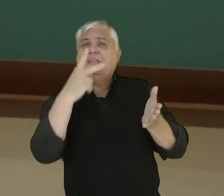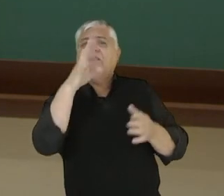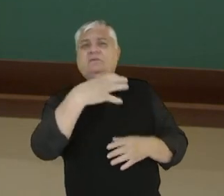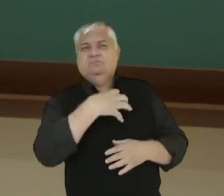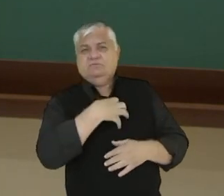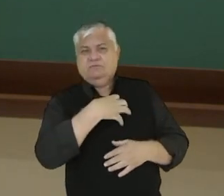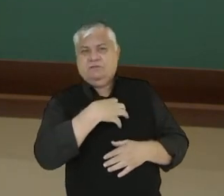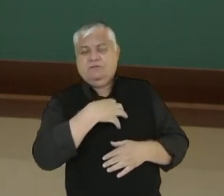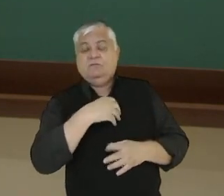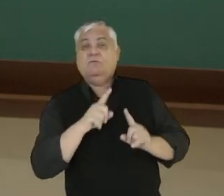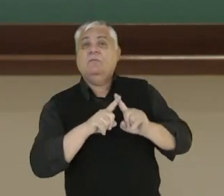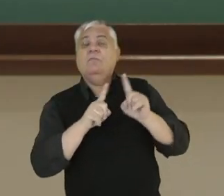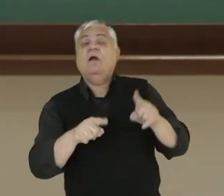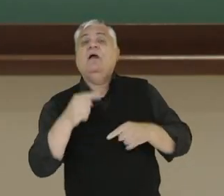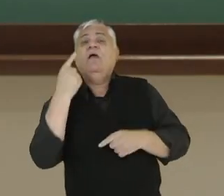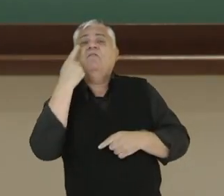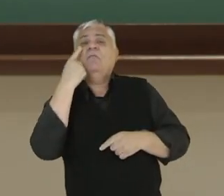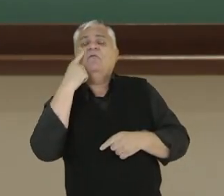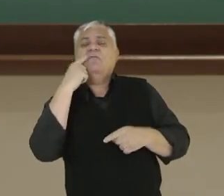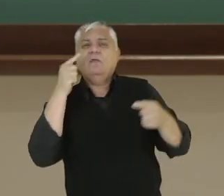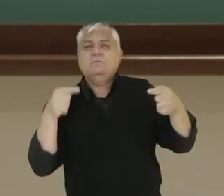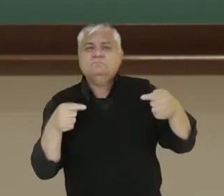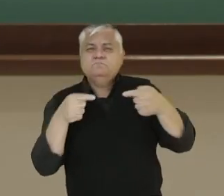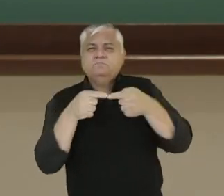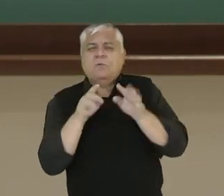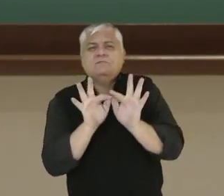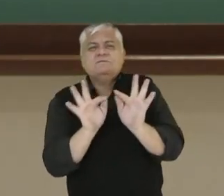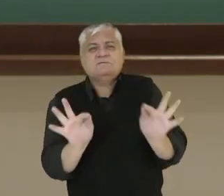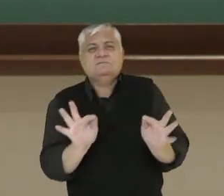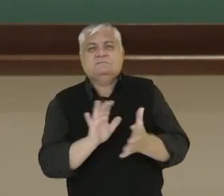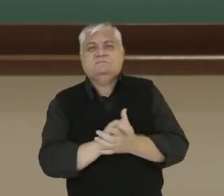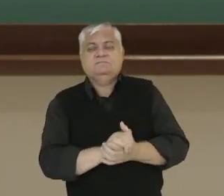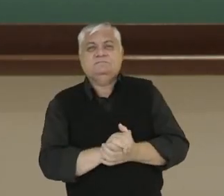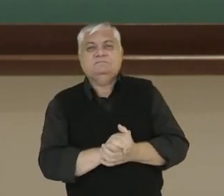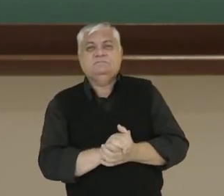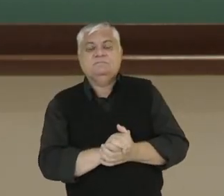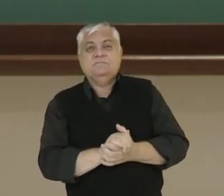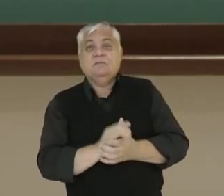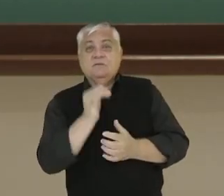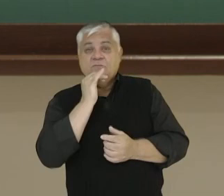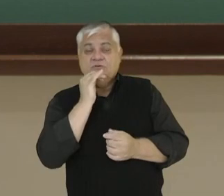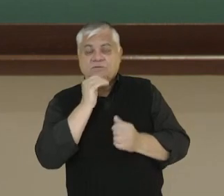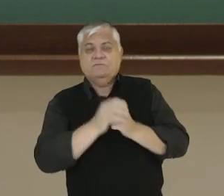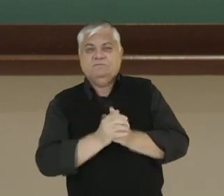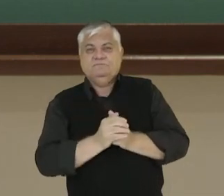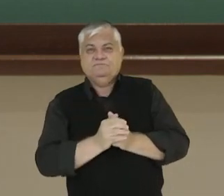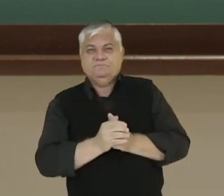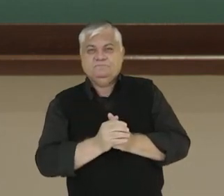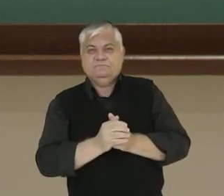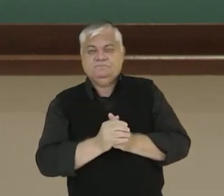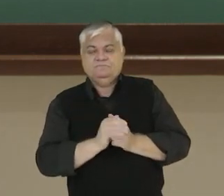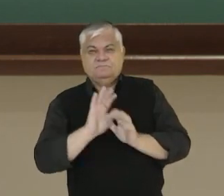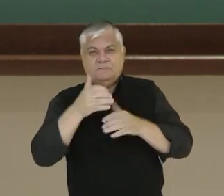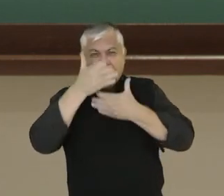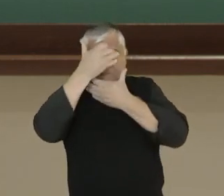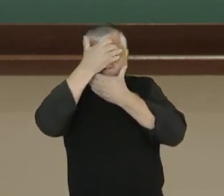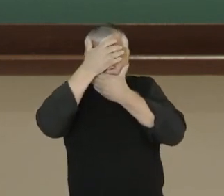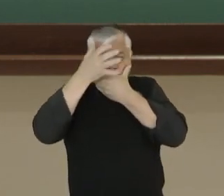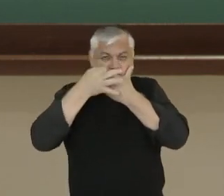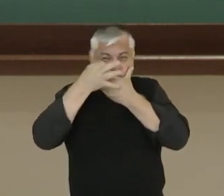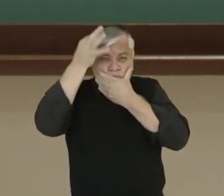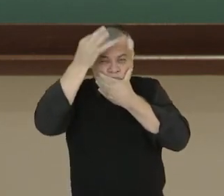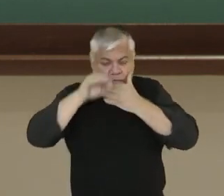assim, vamos estabelecer algo assim bem simples para você. Os mergulhadores, eles estavam numa certa